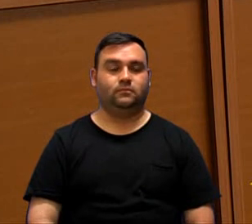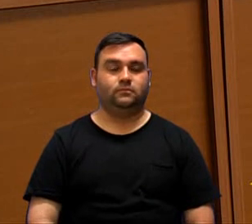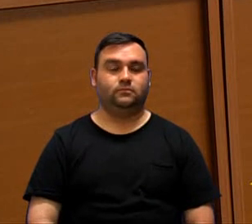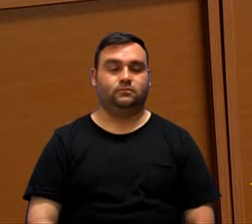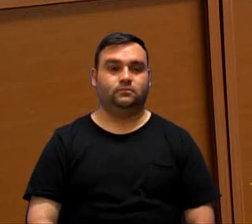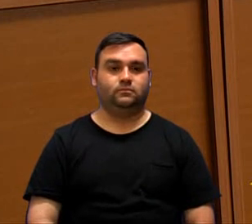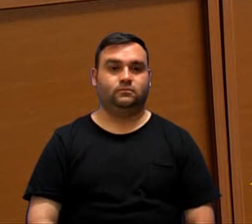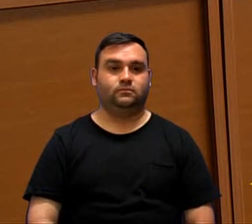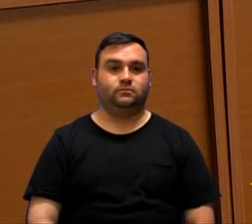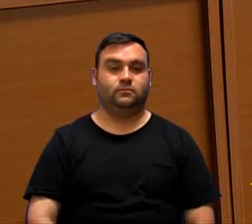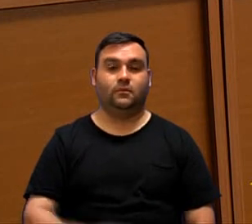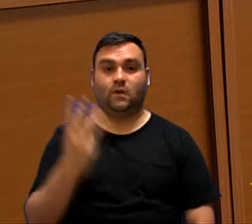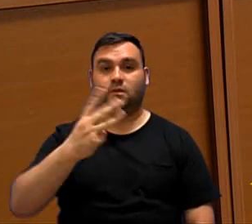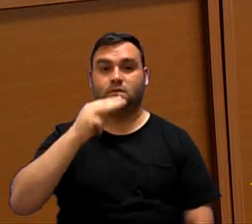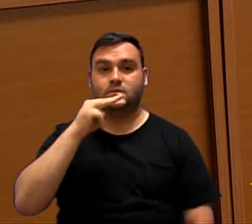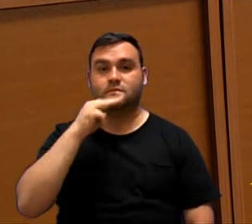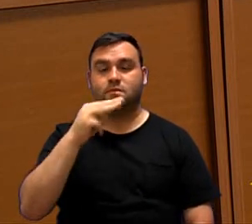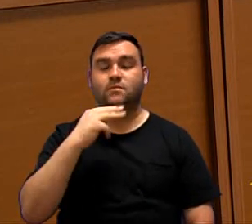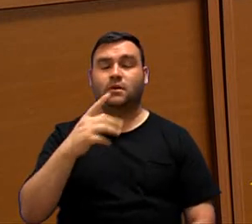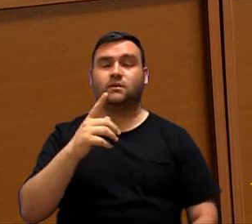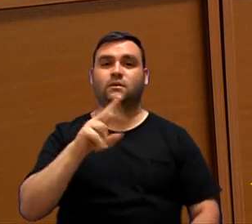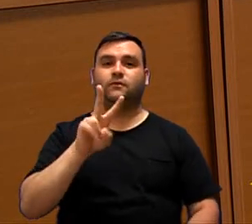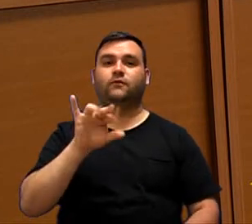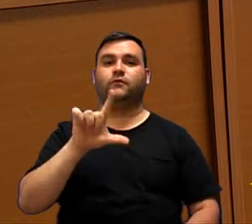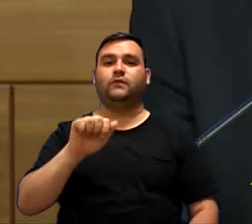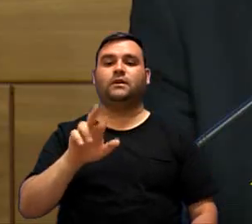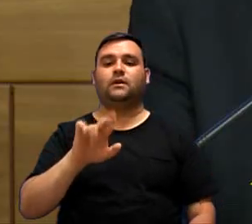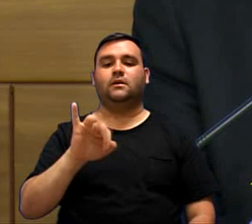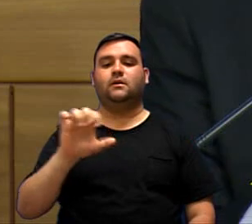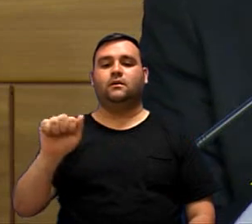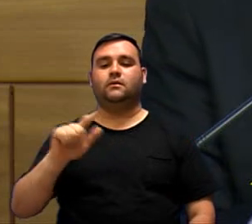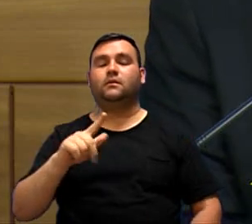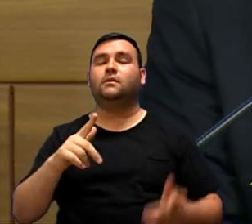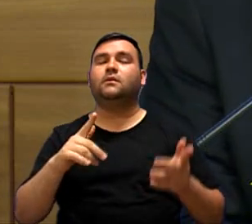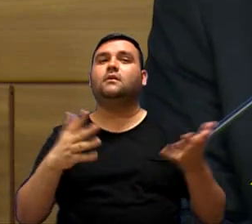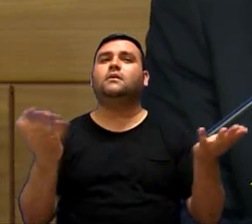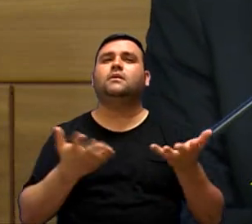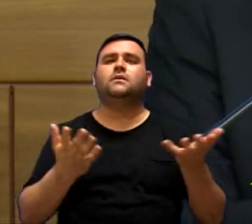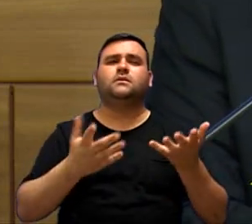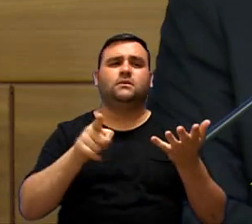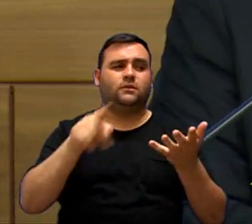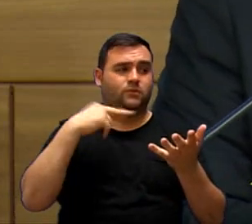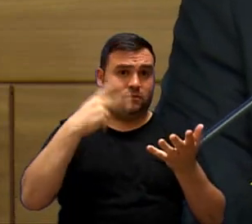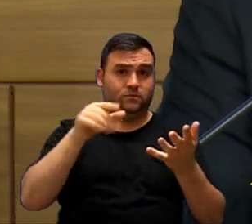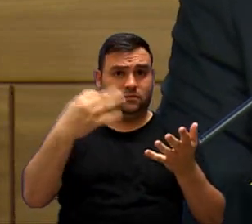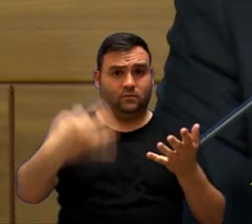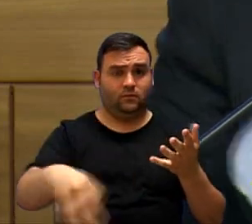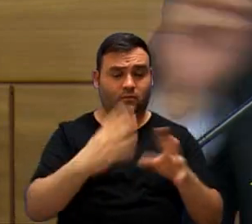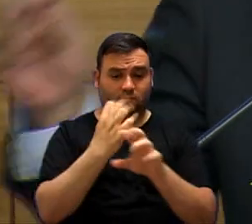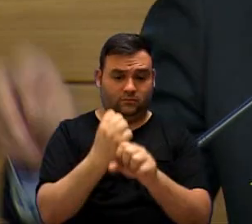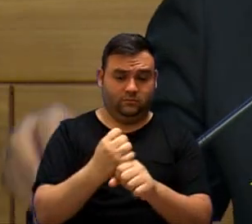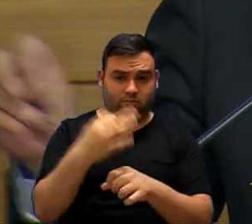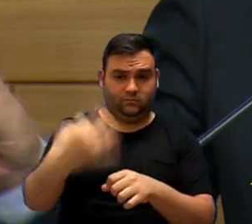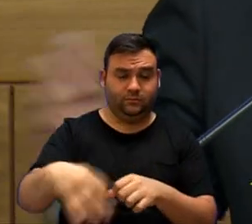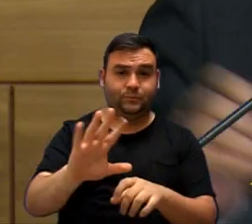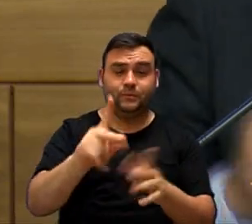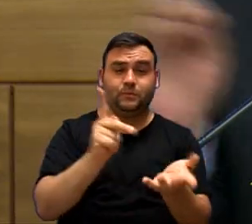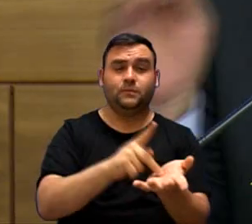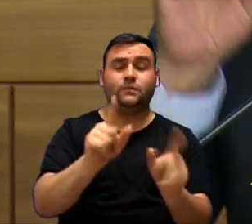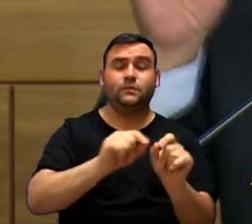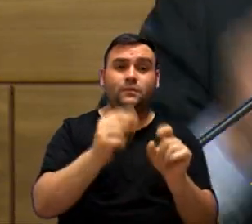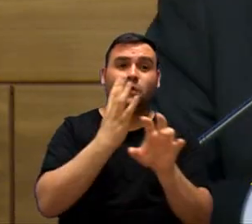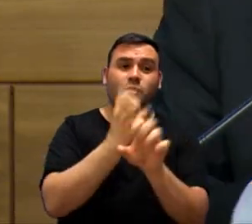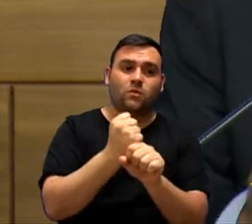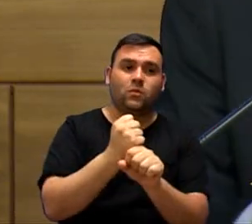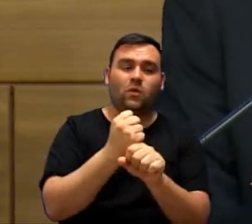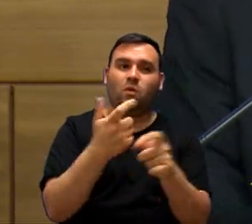Então, a 3 de março é vereadora, na verdade, é uma a soma, a senhora não deixa de estar correta, mas a verdade é que se